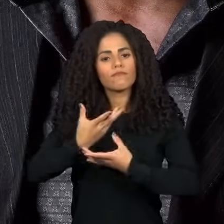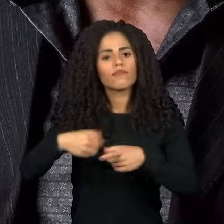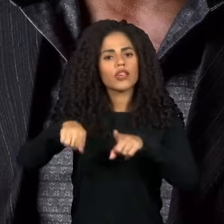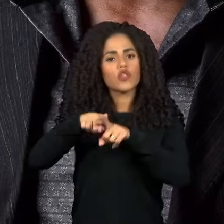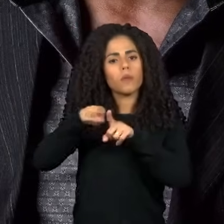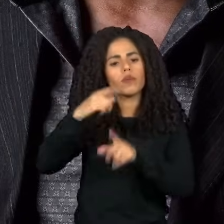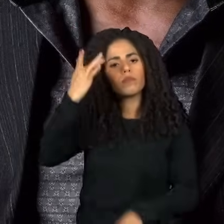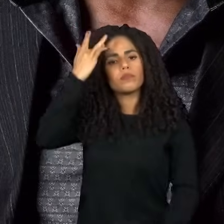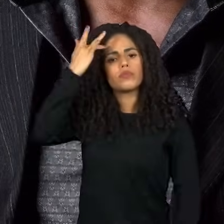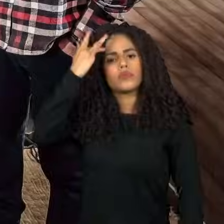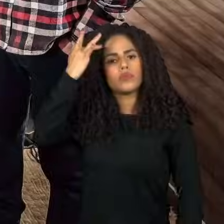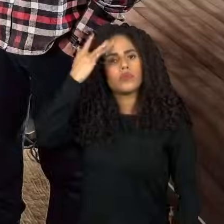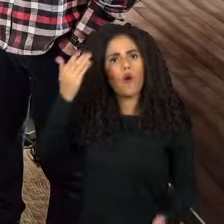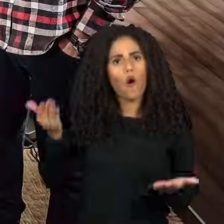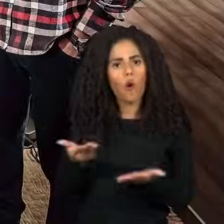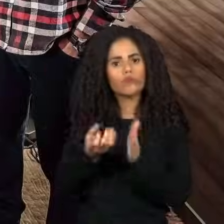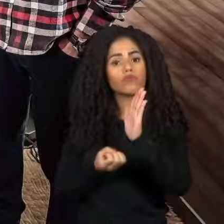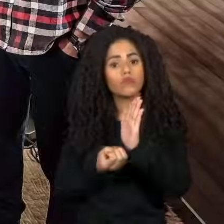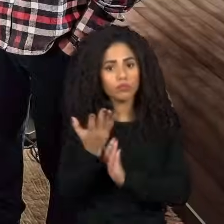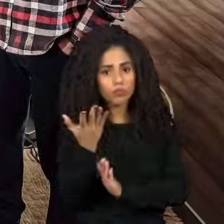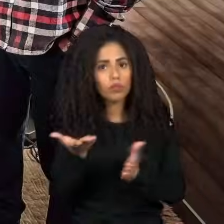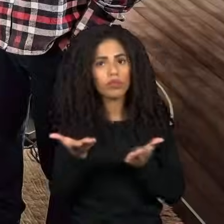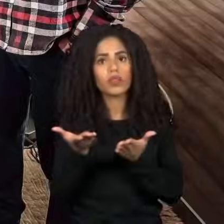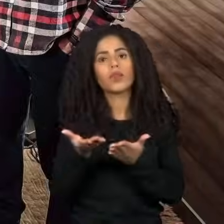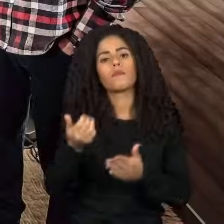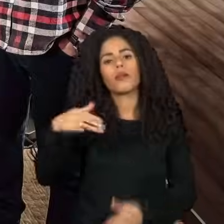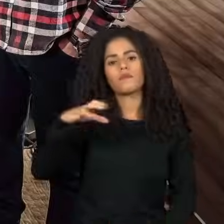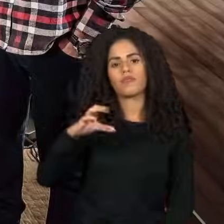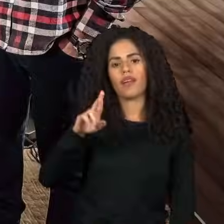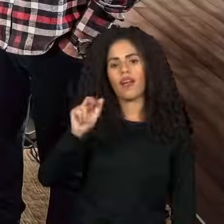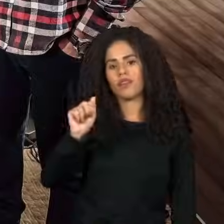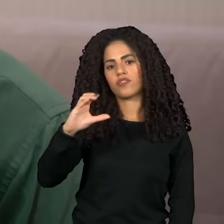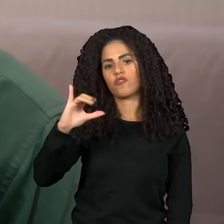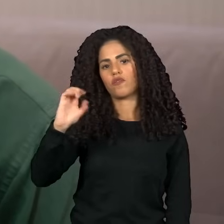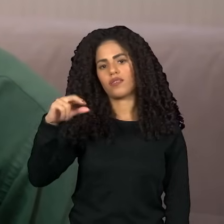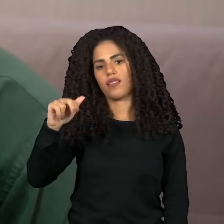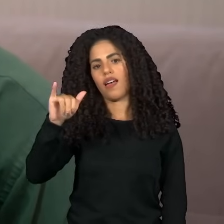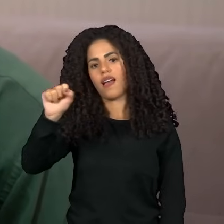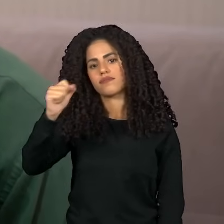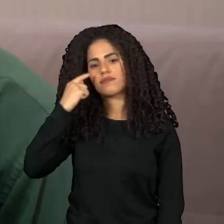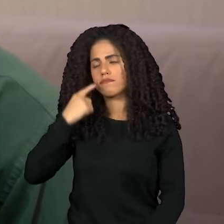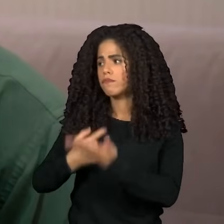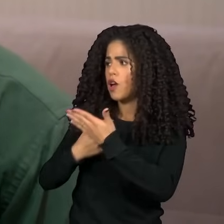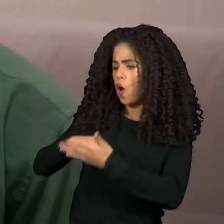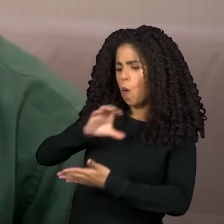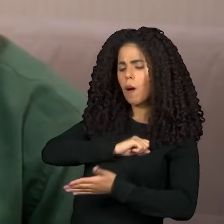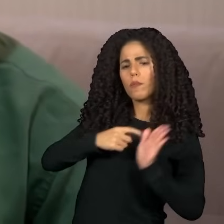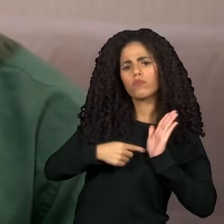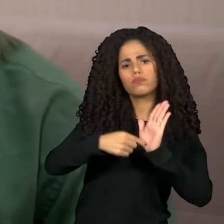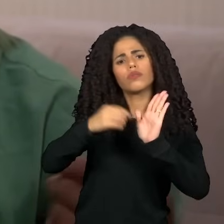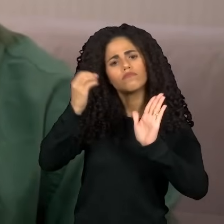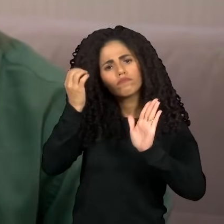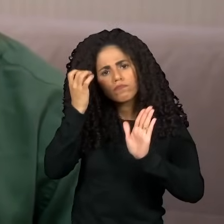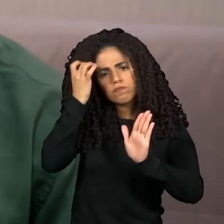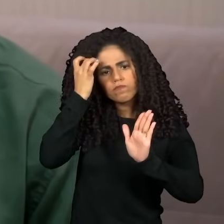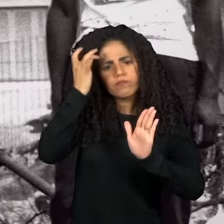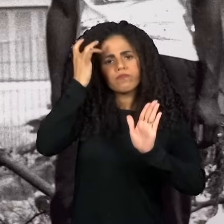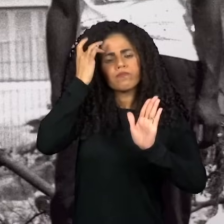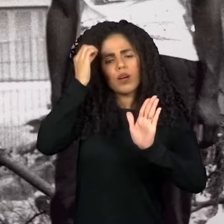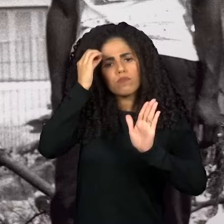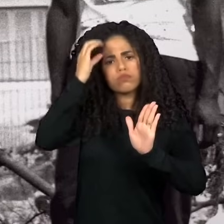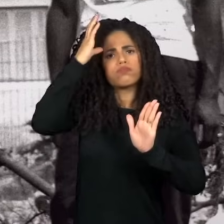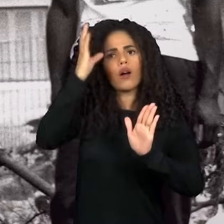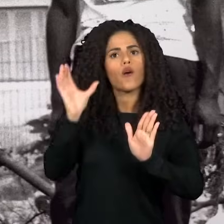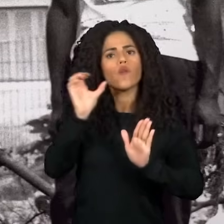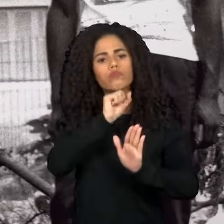amadureceu. Vamos surgir desse lugar dos Racionais, que tá no Cores e Valores, um jeito bom de mostrar esse amor, e mostra um amor mais maduro e ainda sensual, sem perder